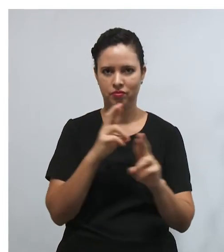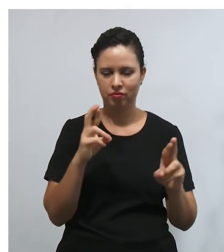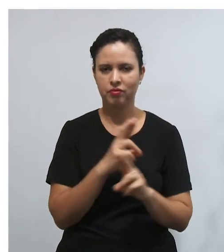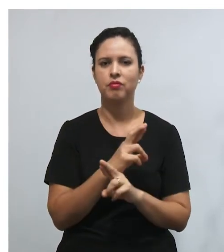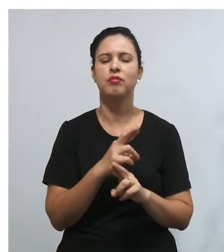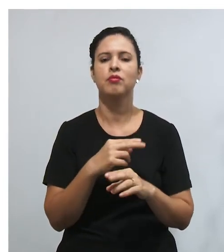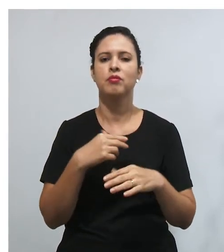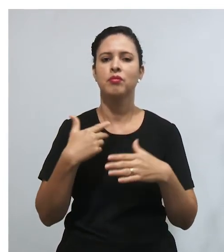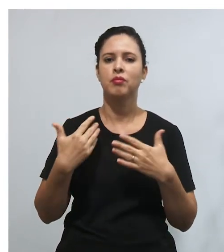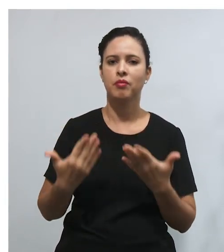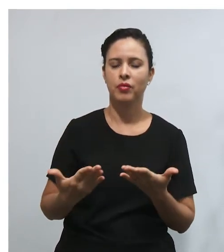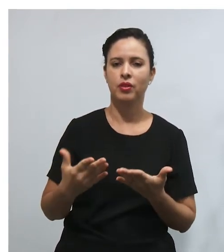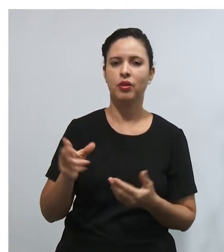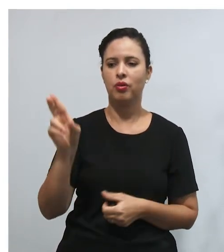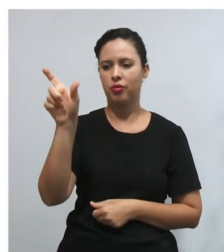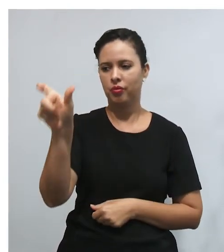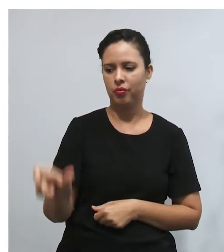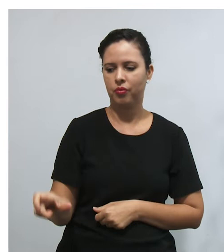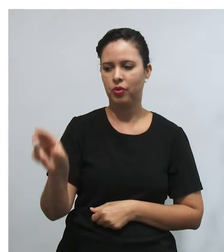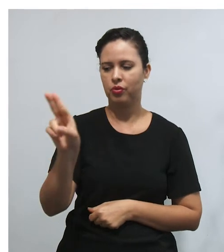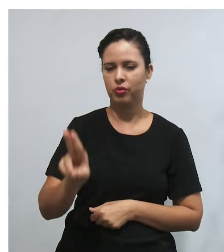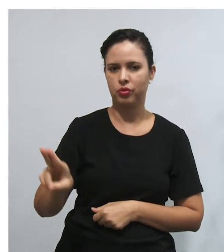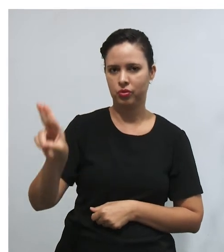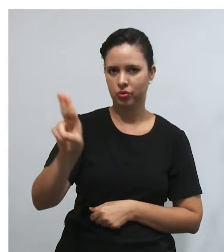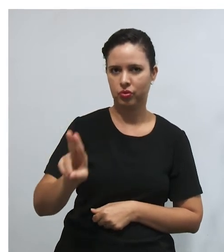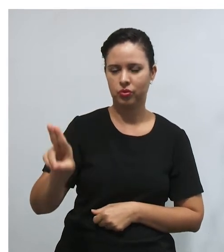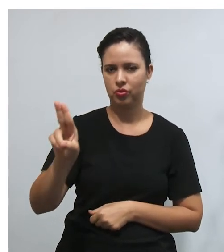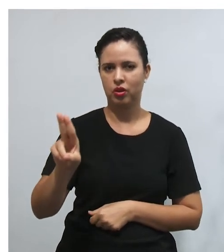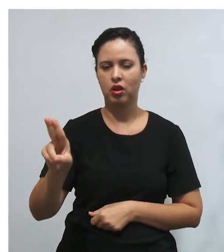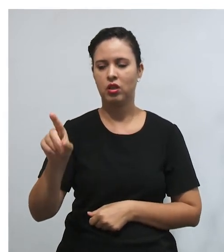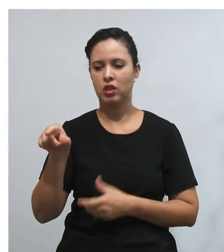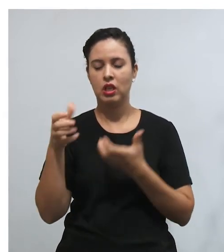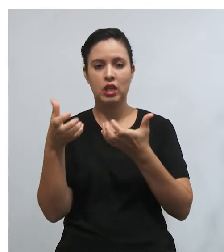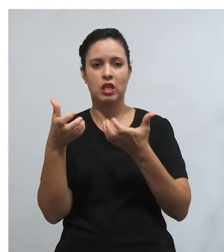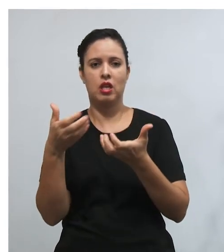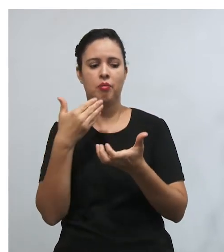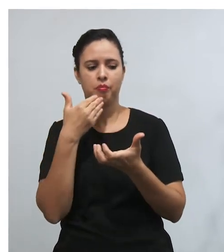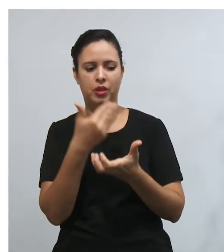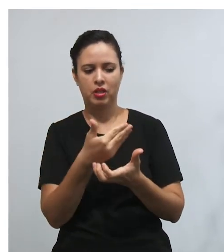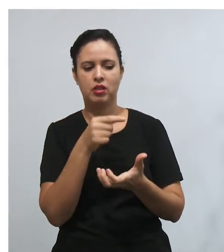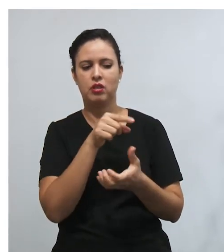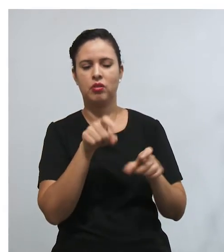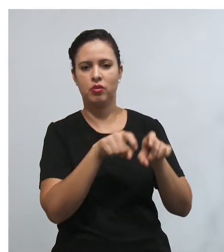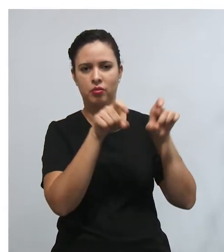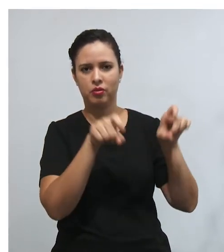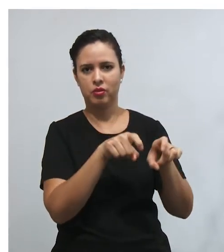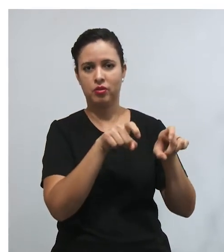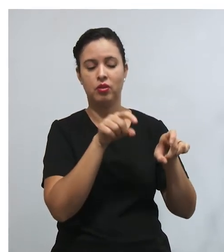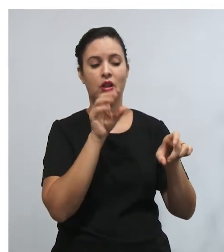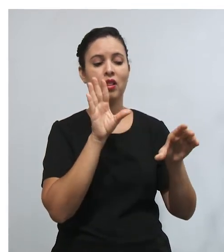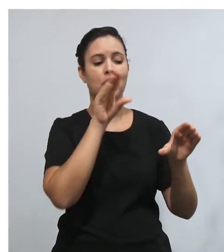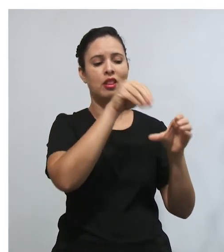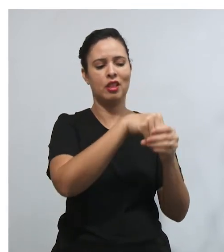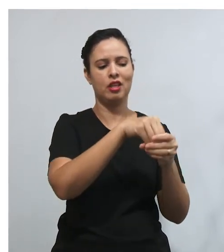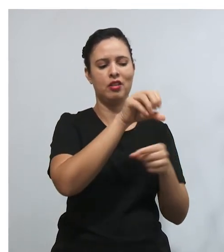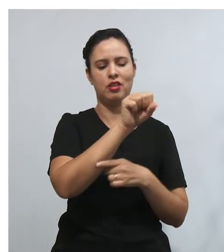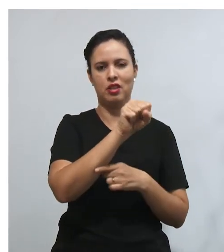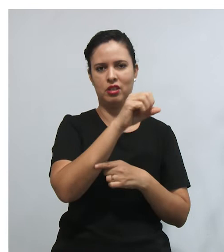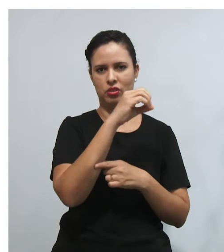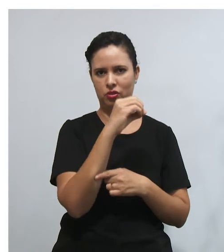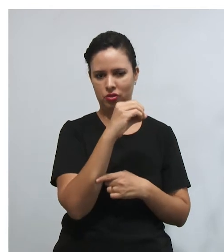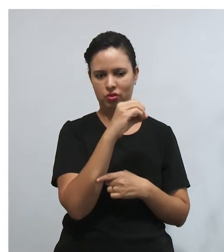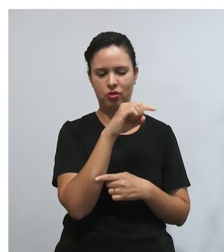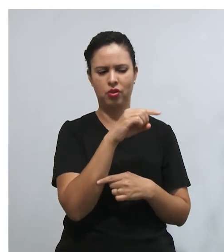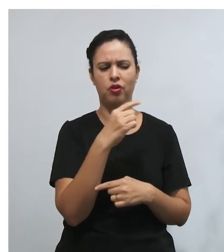máquina. Quando o usuário faz determinada solicitação ao computador, cabe ao SO